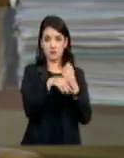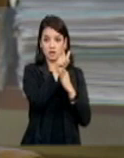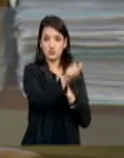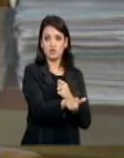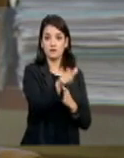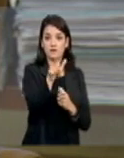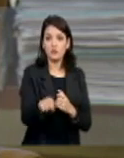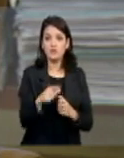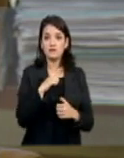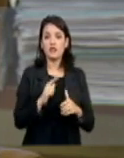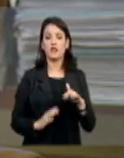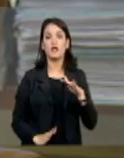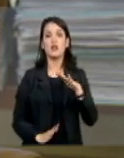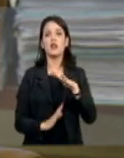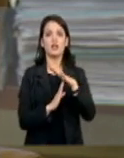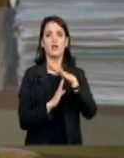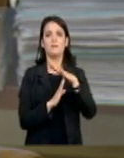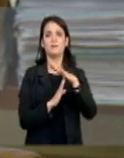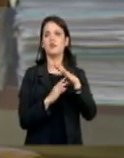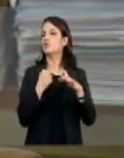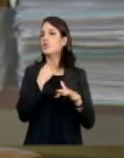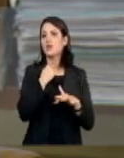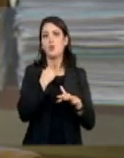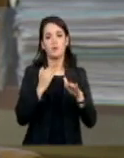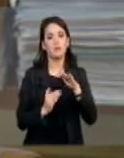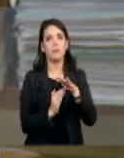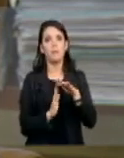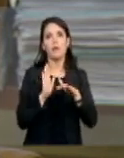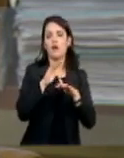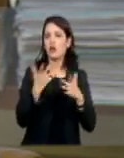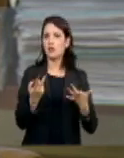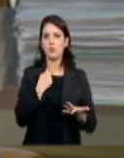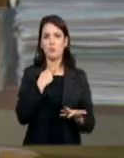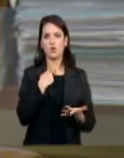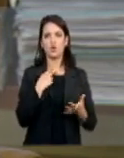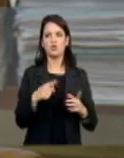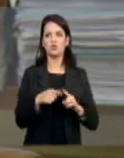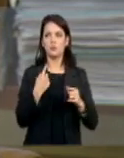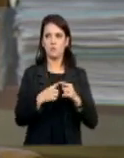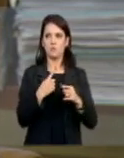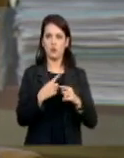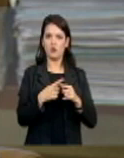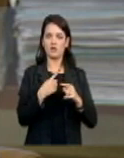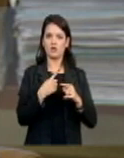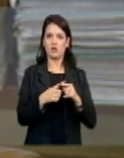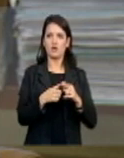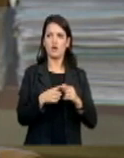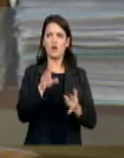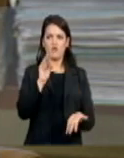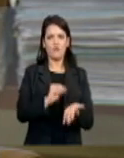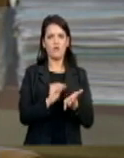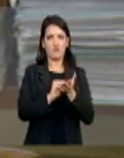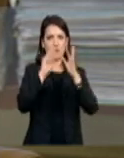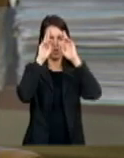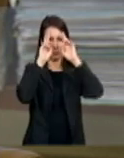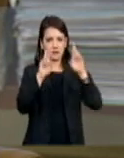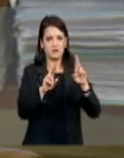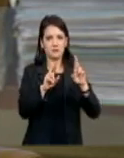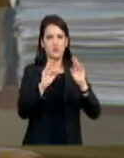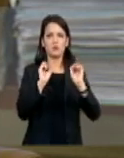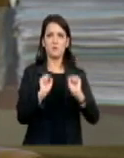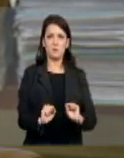limites intransponíveis cujo desrespeito pode caracterizar até mesmo um